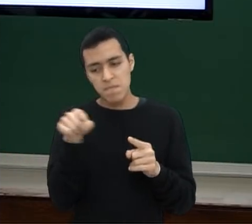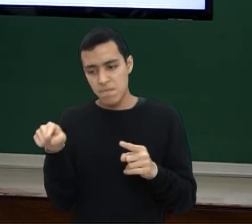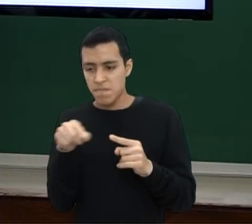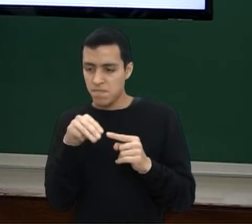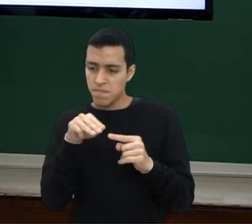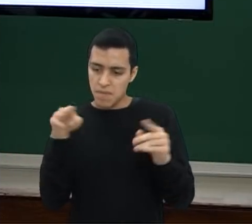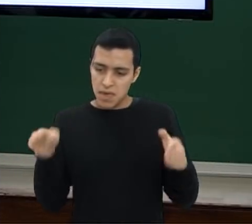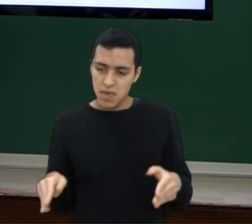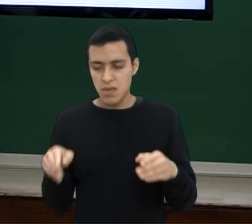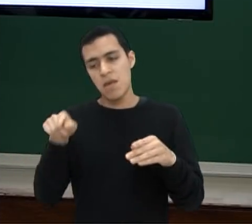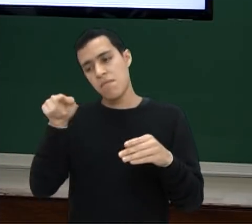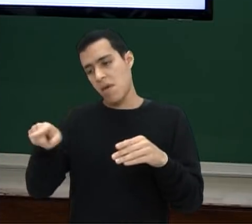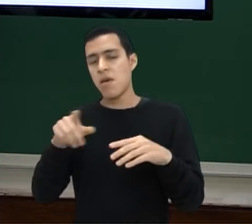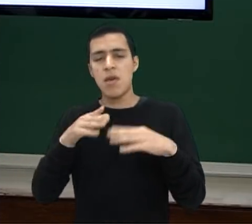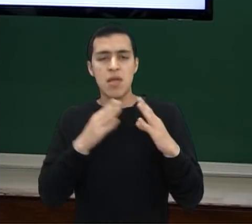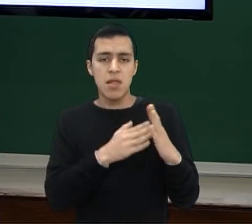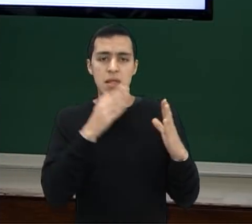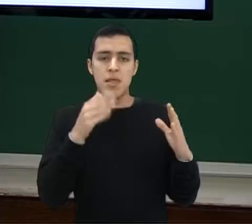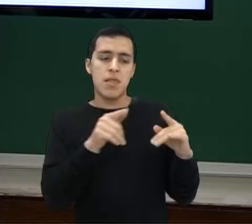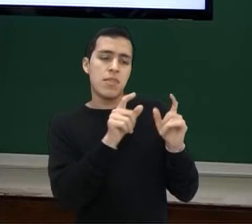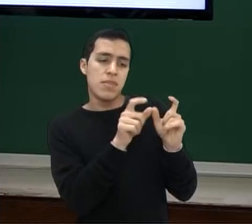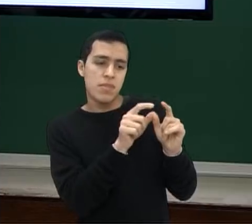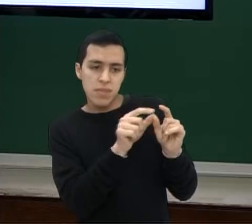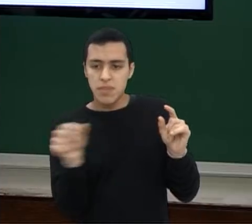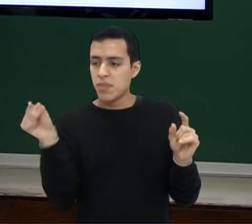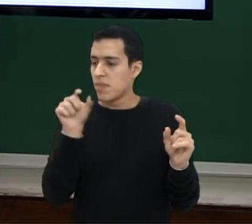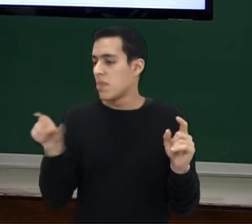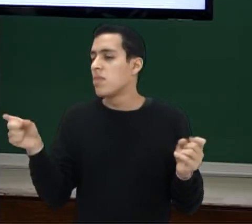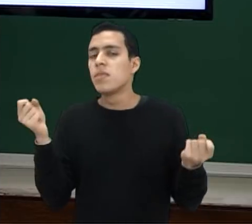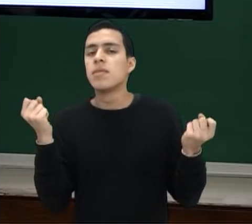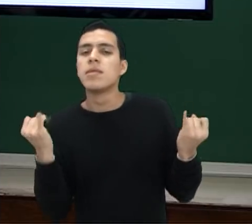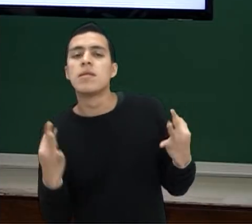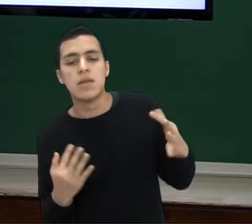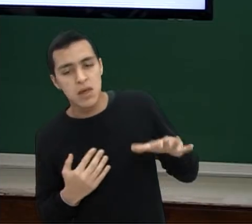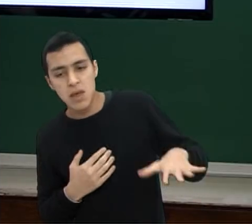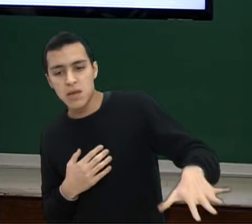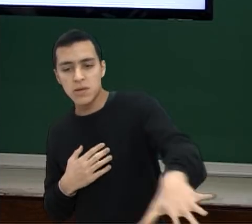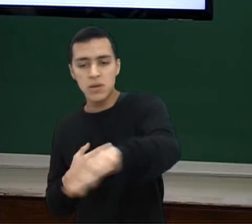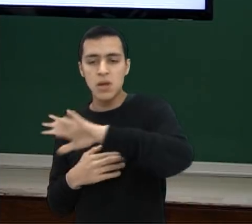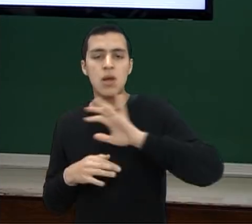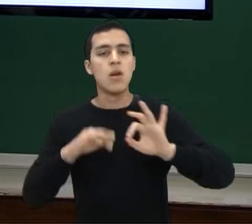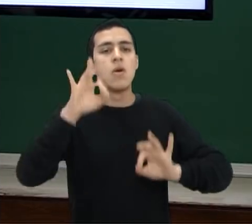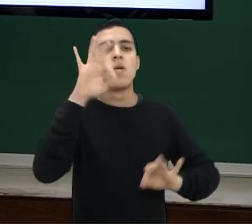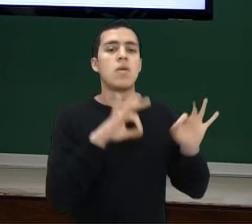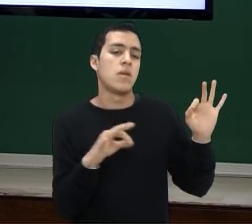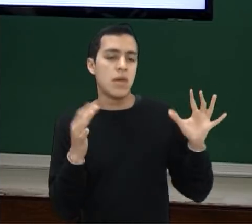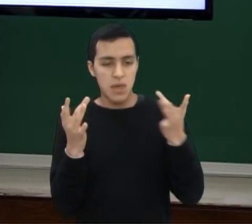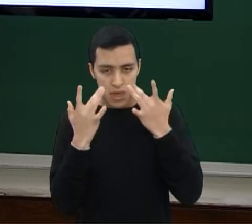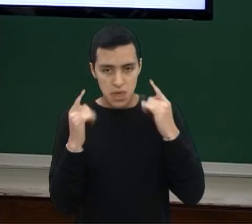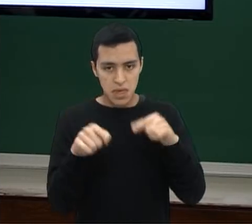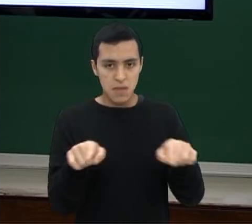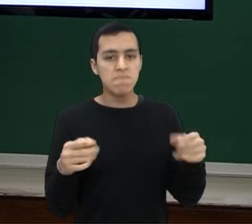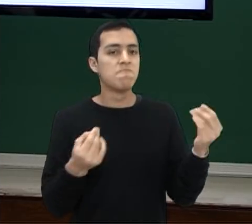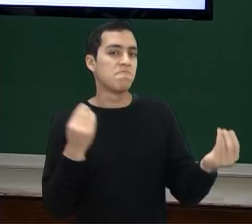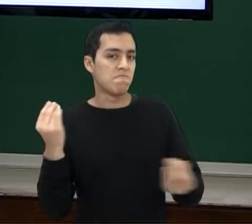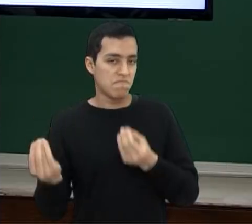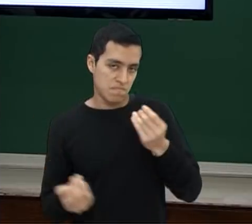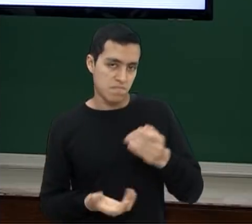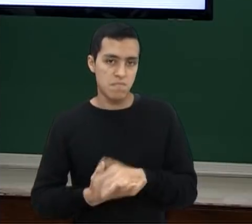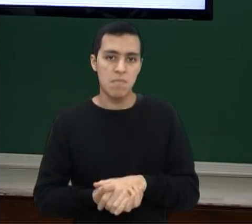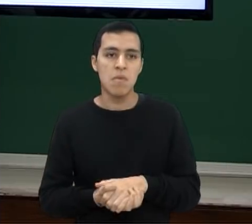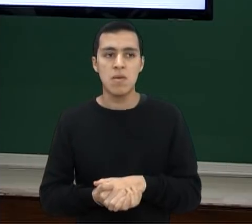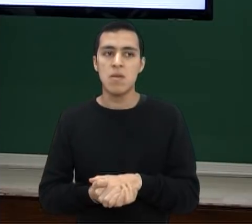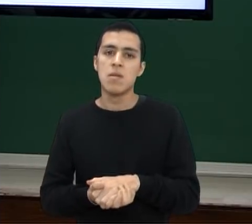centro, ponto final. Então, são ali indicações de como que vai ser montado o cenário para que a peça seja encenada.